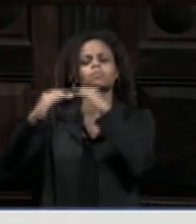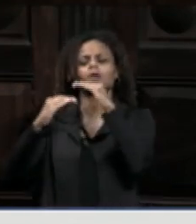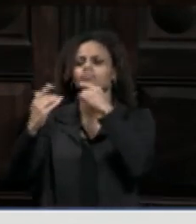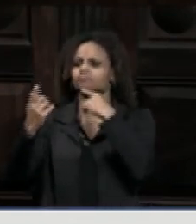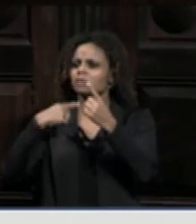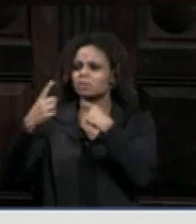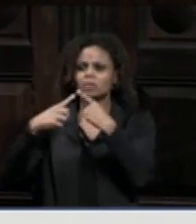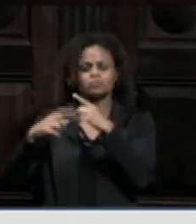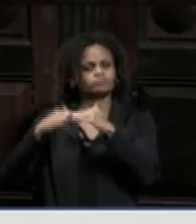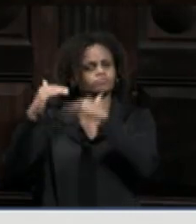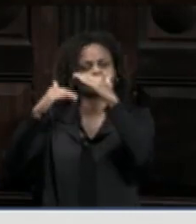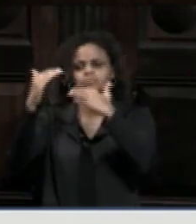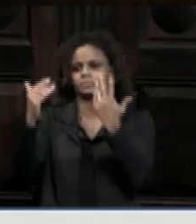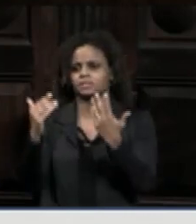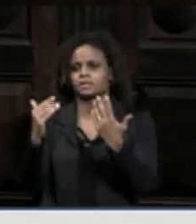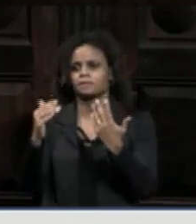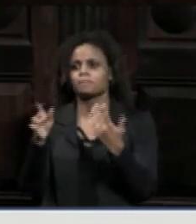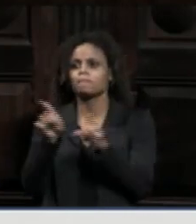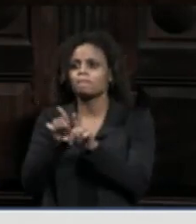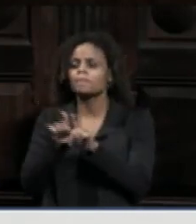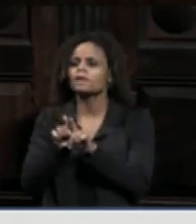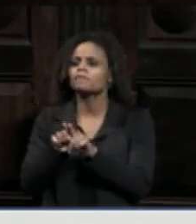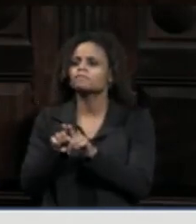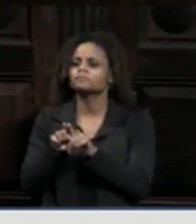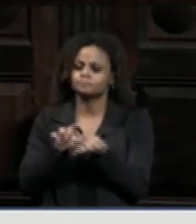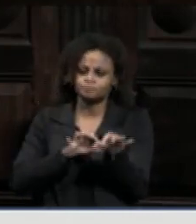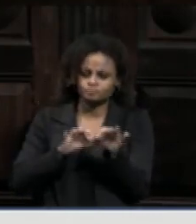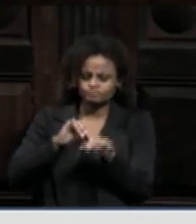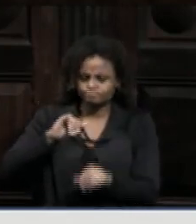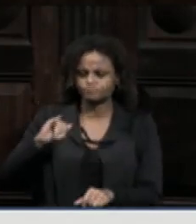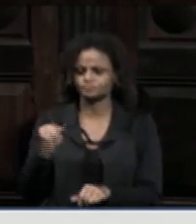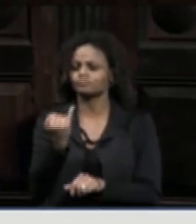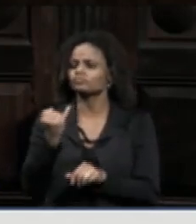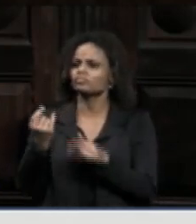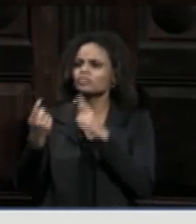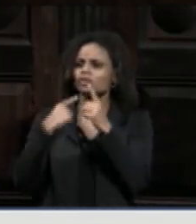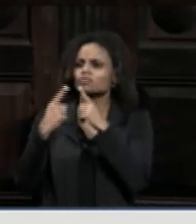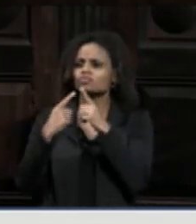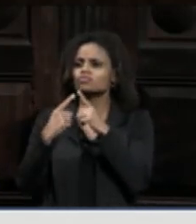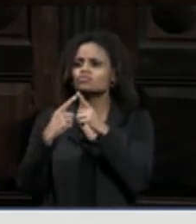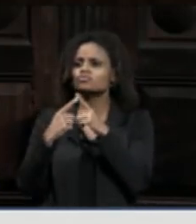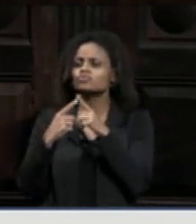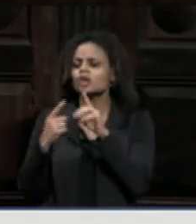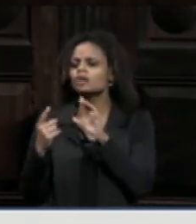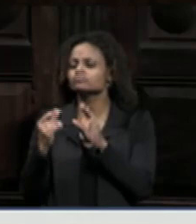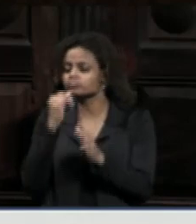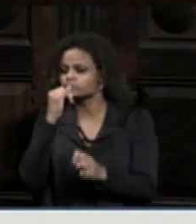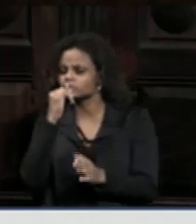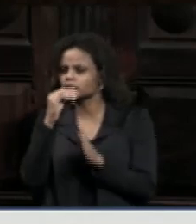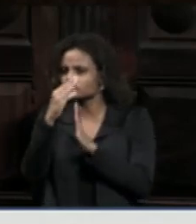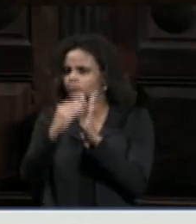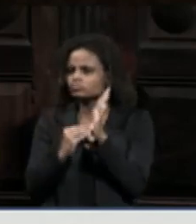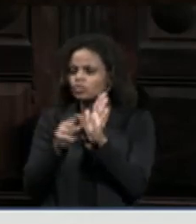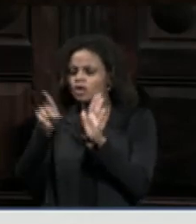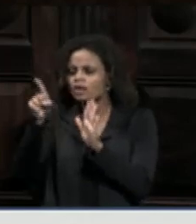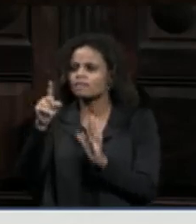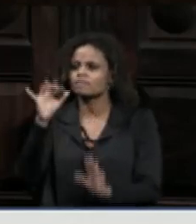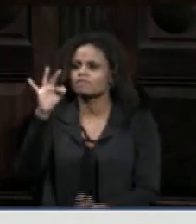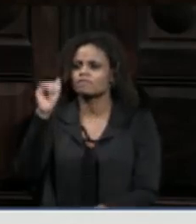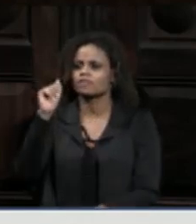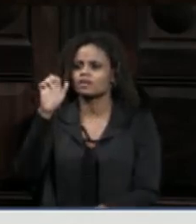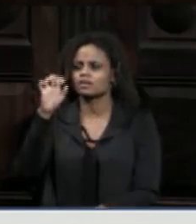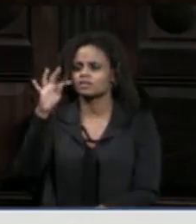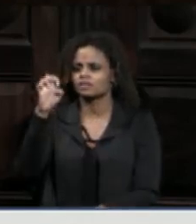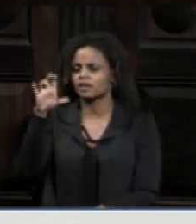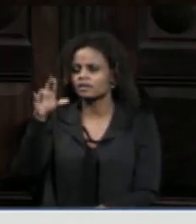discussão, aproveitando a provocação do projeto para discutir o modelo institucional da FAETEC. A FAETEC tem